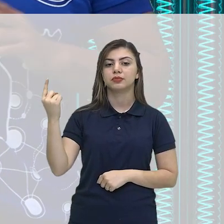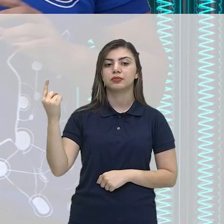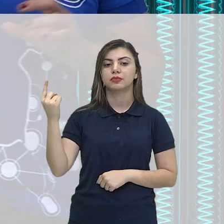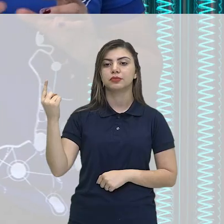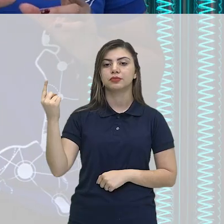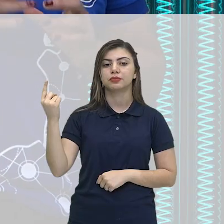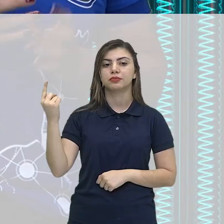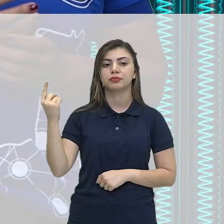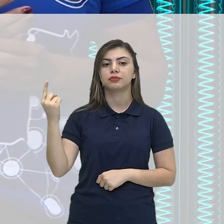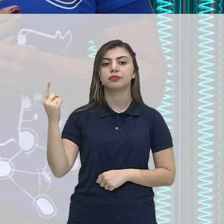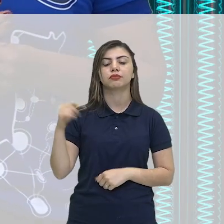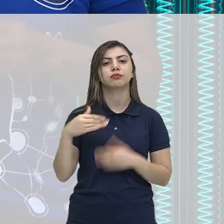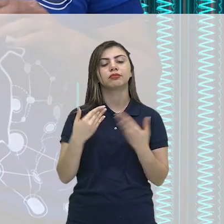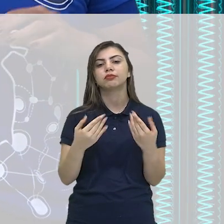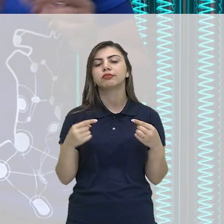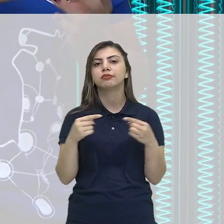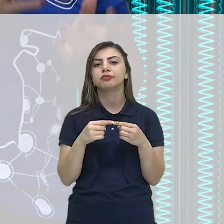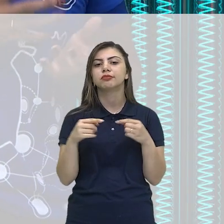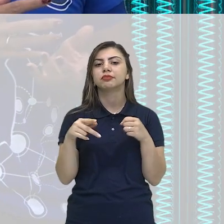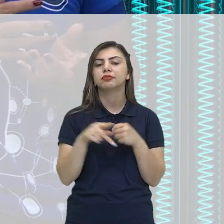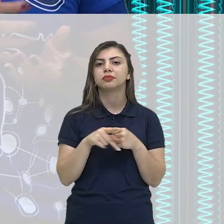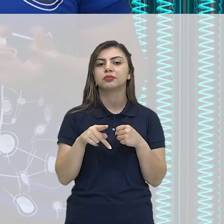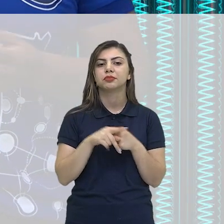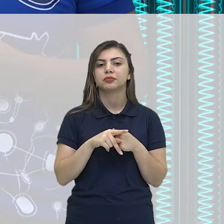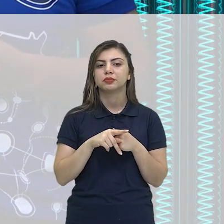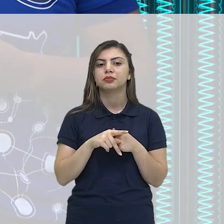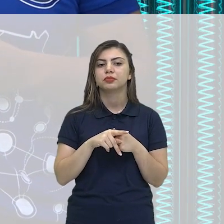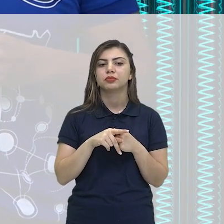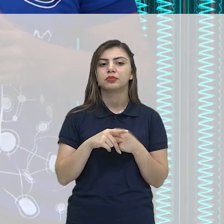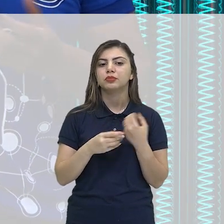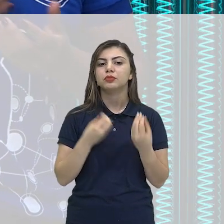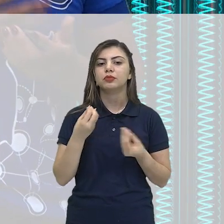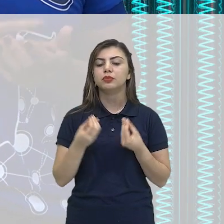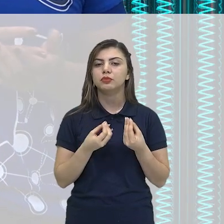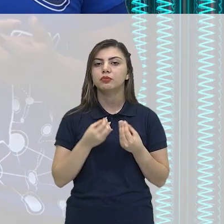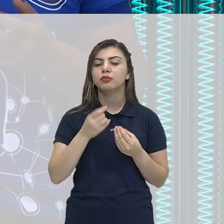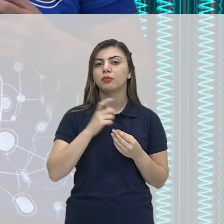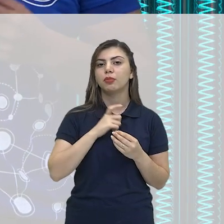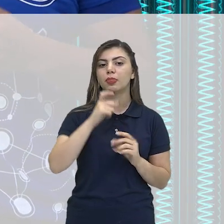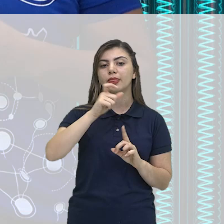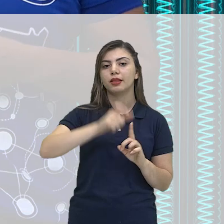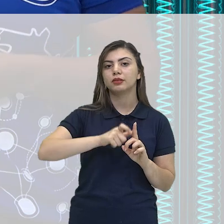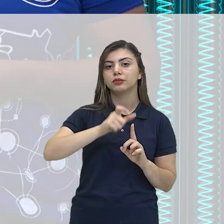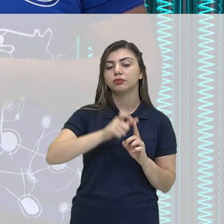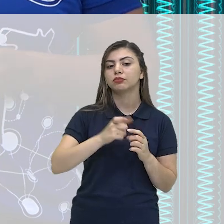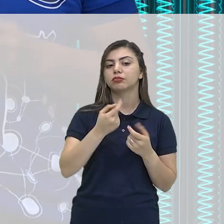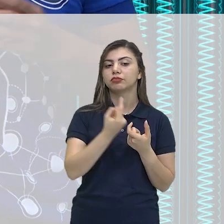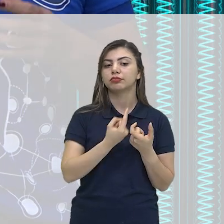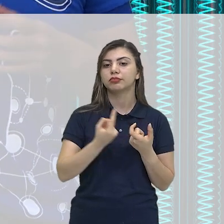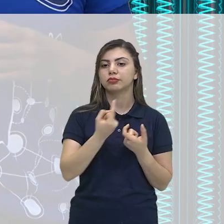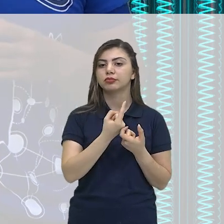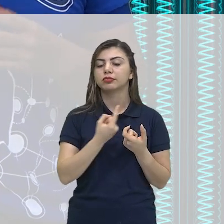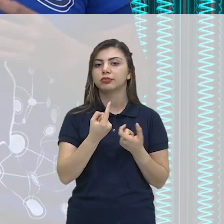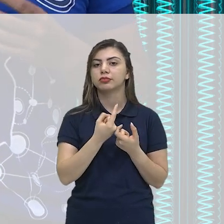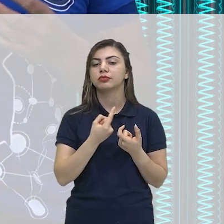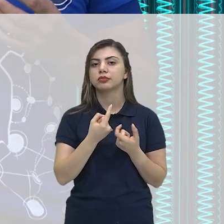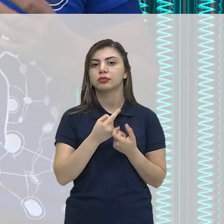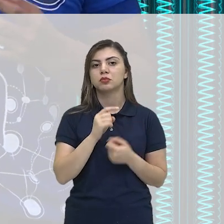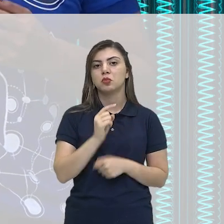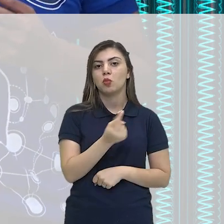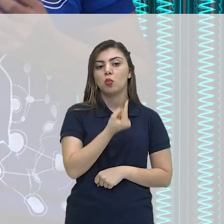it, eles são pronomes que vão funcionar como sujeito no singular, indicando uma